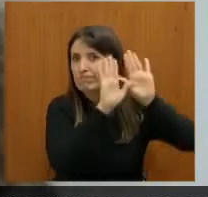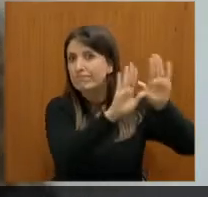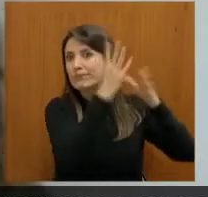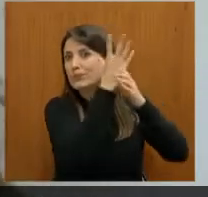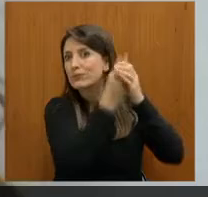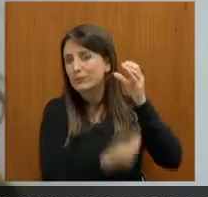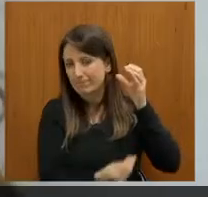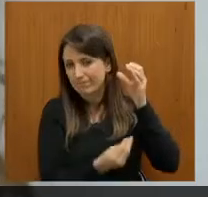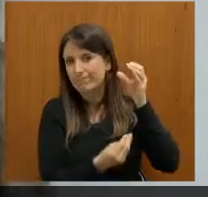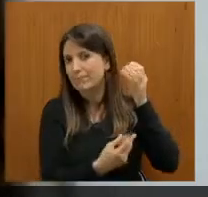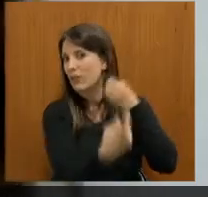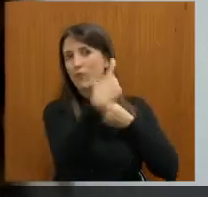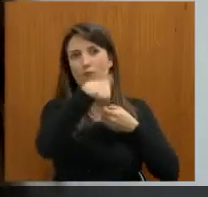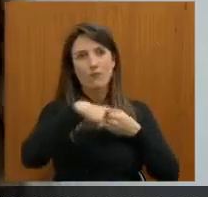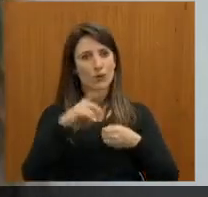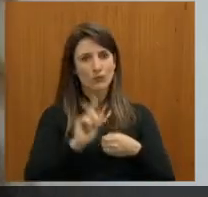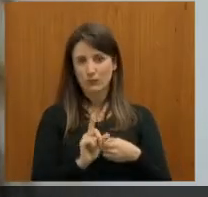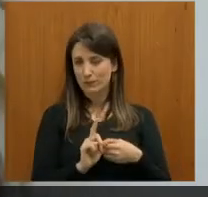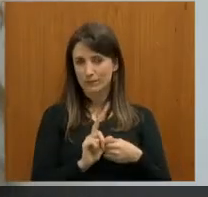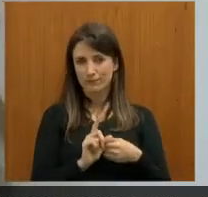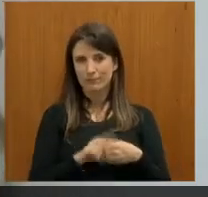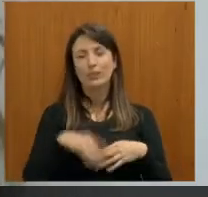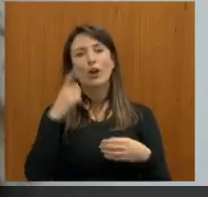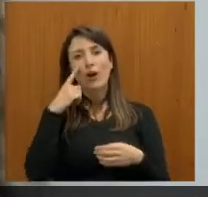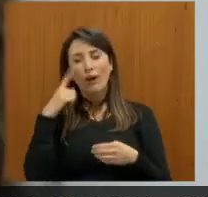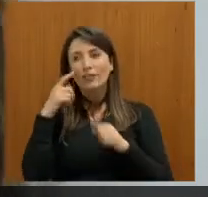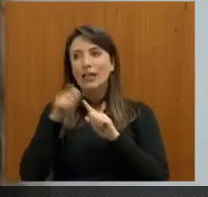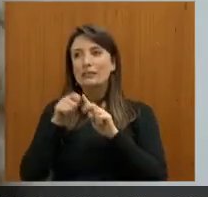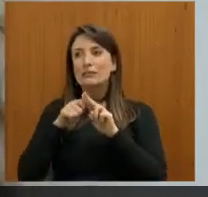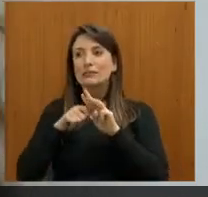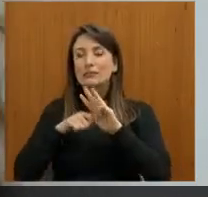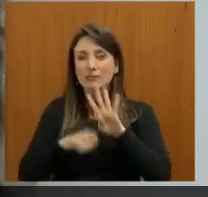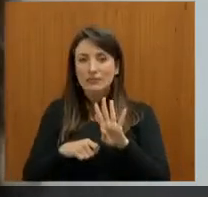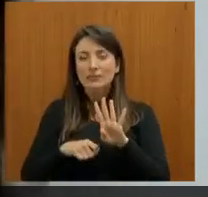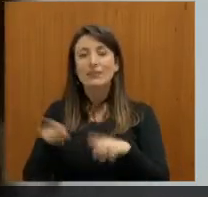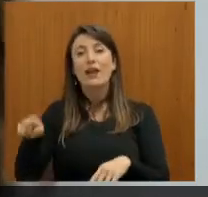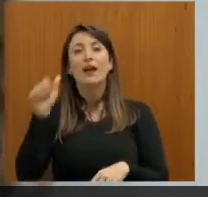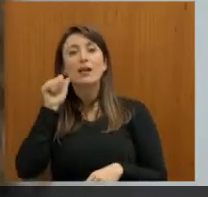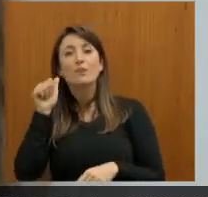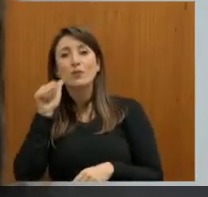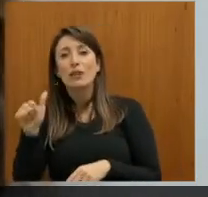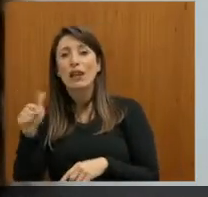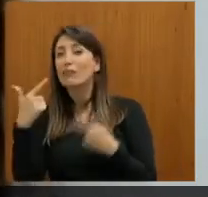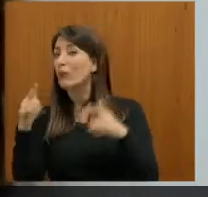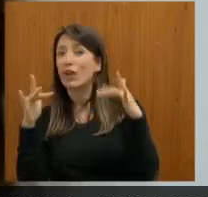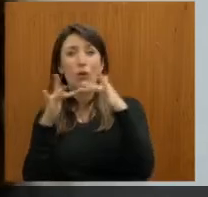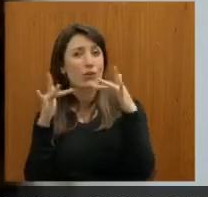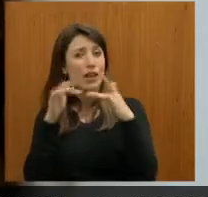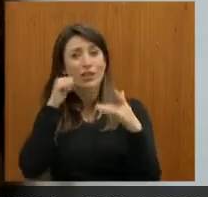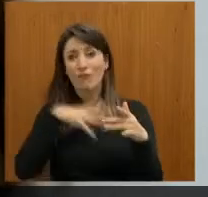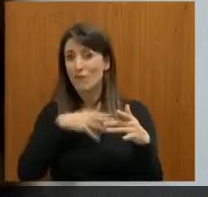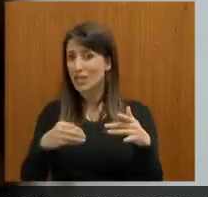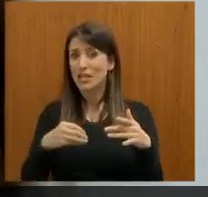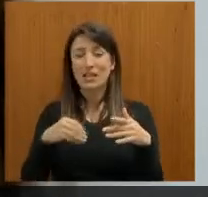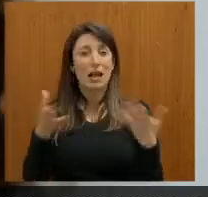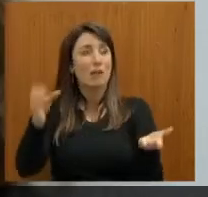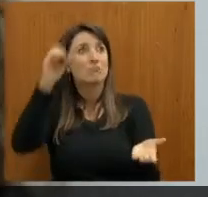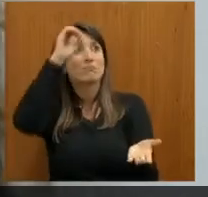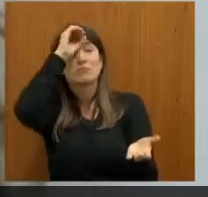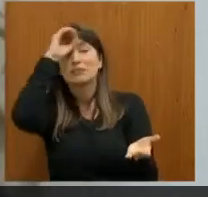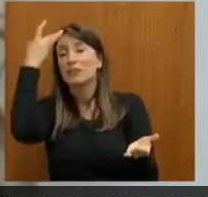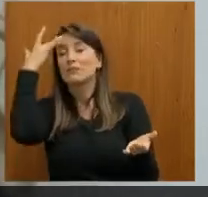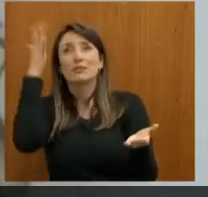livre por favor tem tem quantos meses aí que ela não tem contato com as filhas né então é um caso muito sério onde